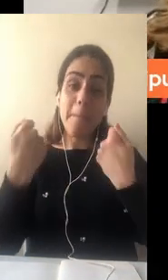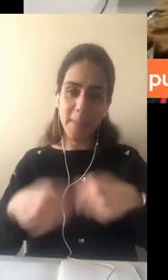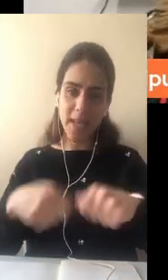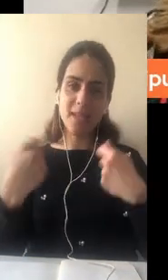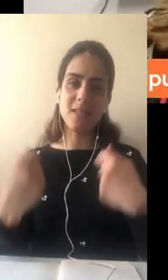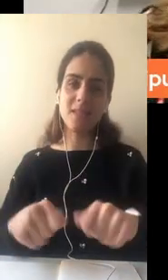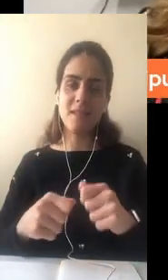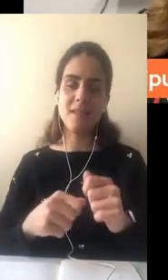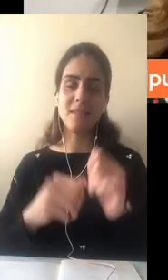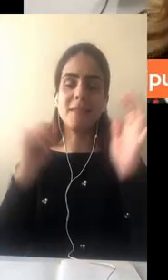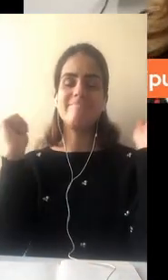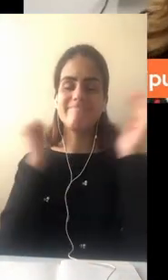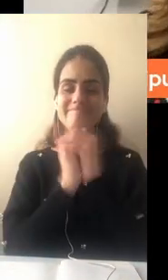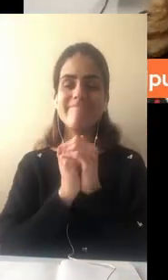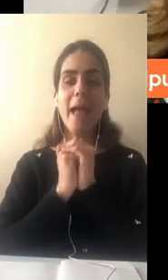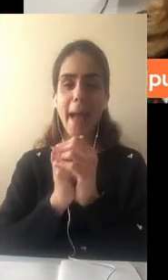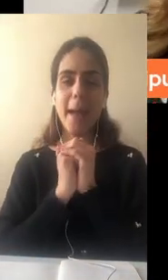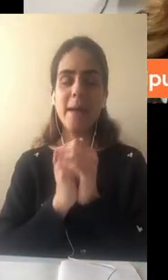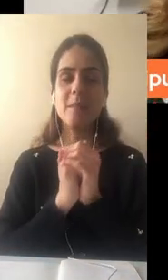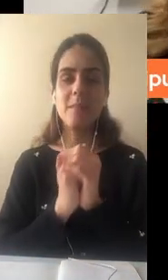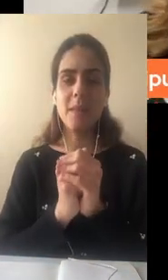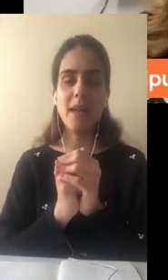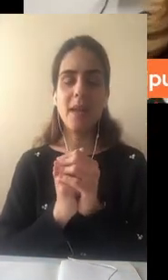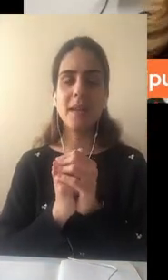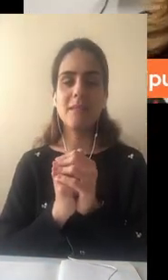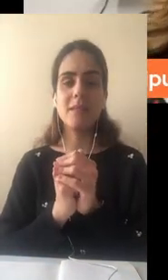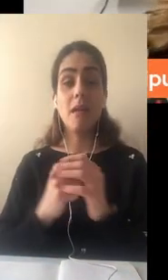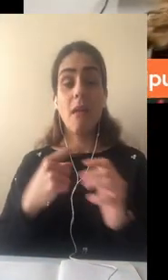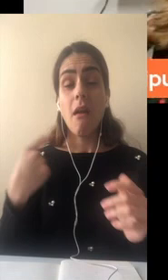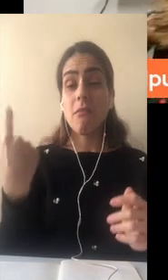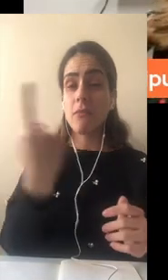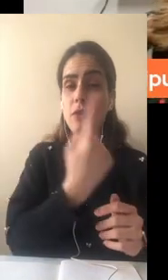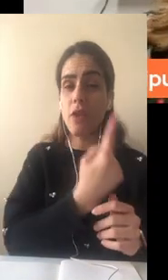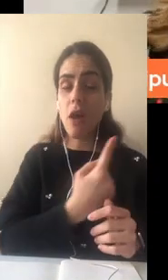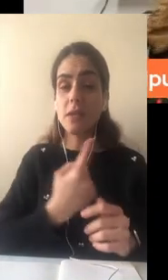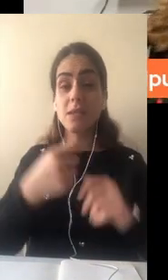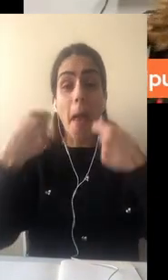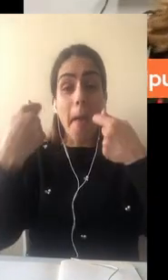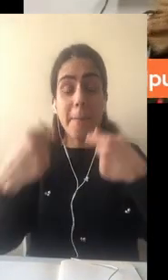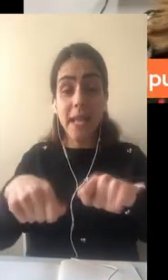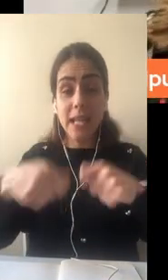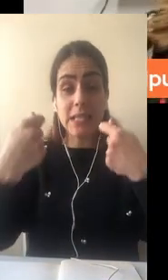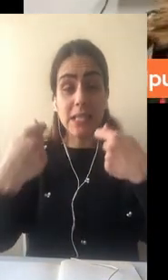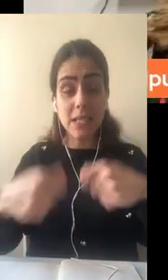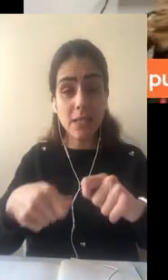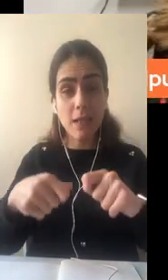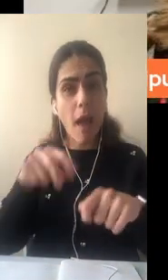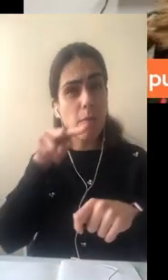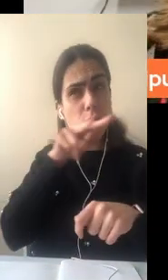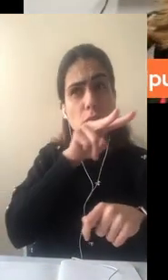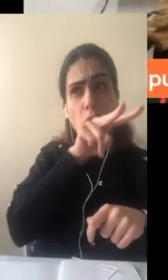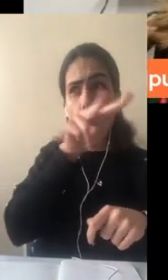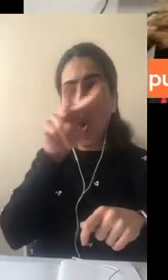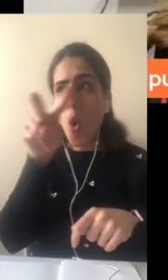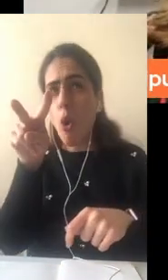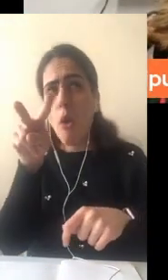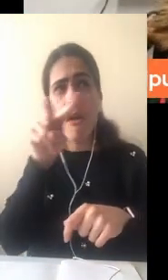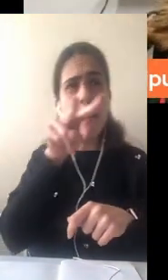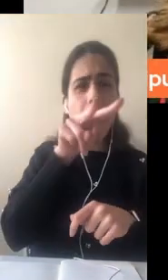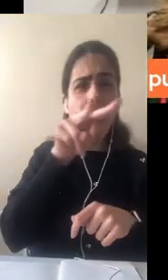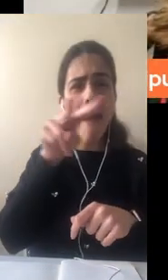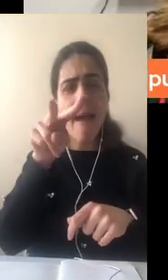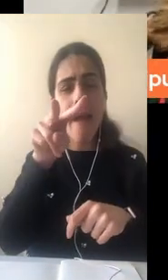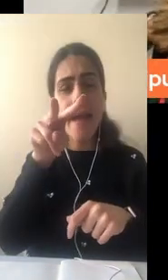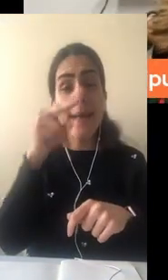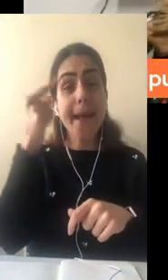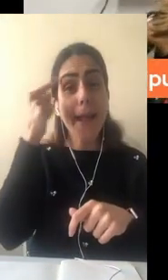nossa ótica precisa ser bíblica, né? Isso aí que você acabou de falar. Nós precisamos olhar tudo,